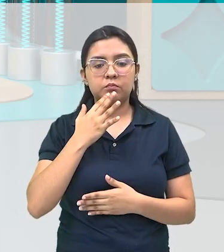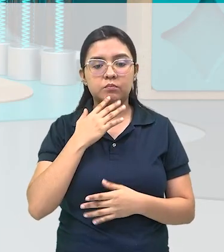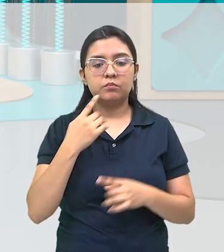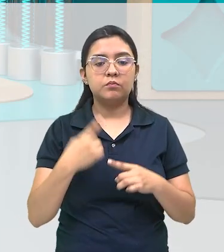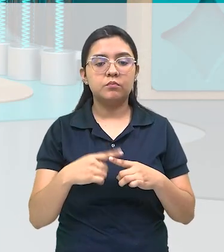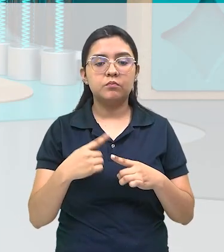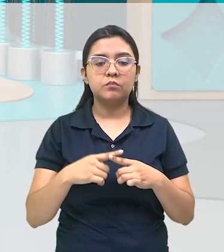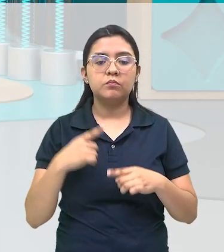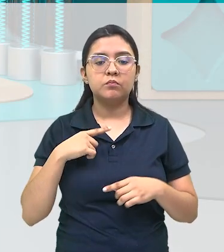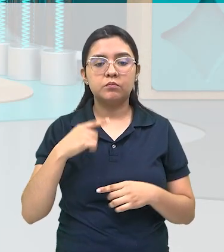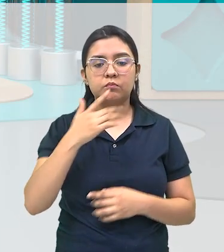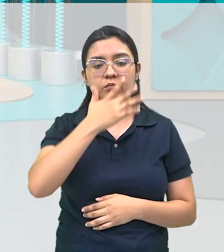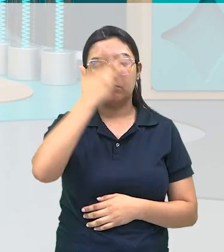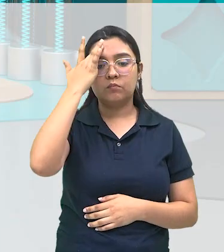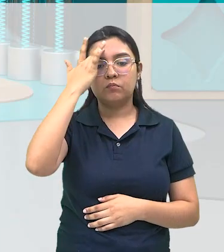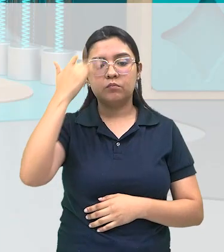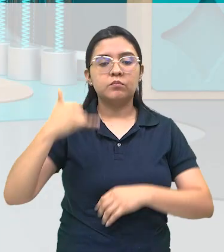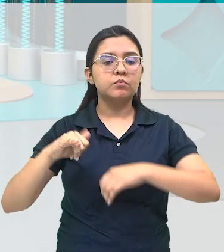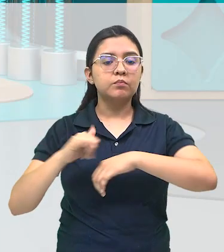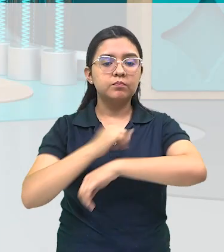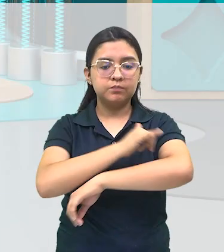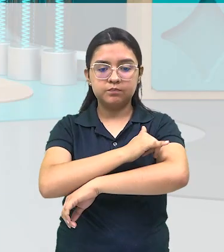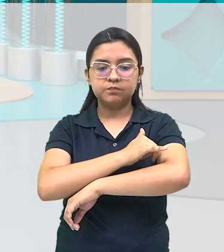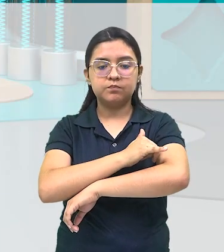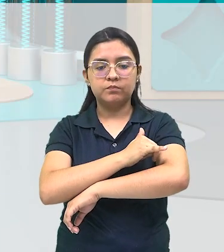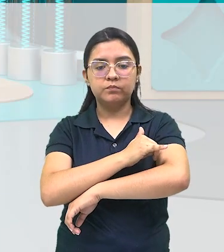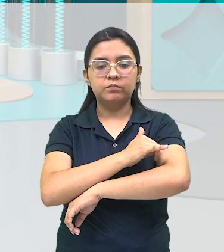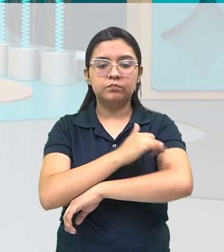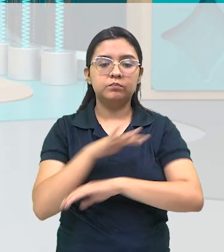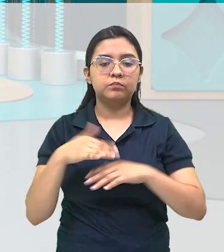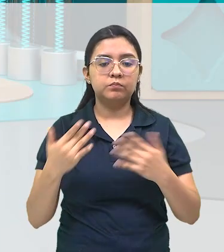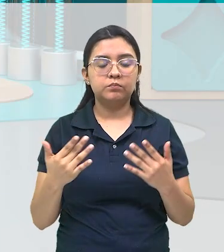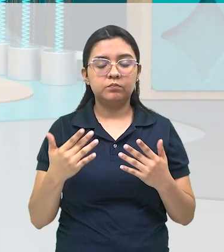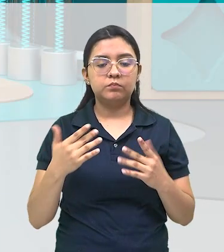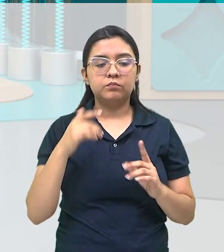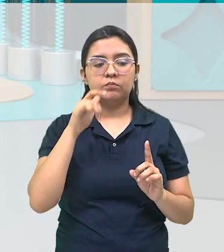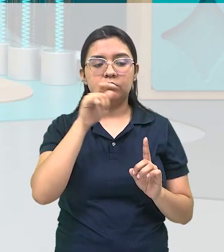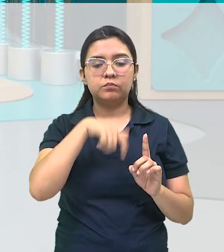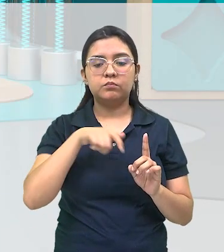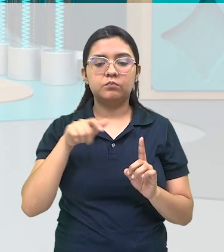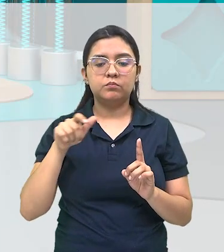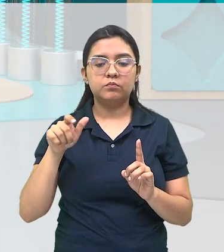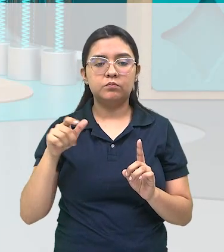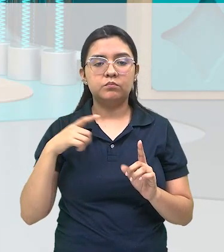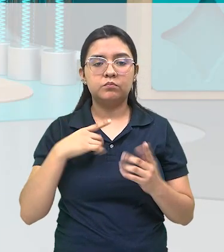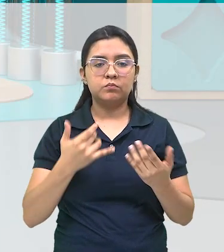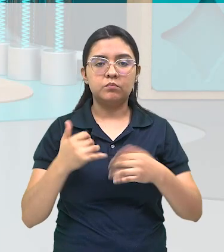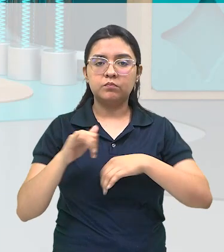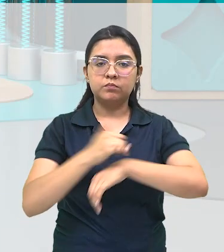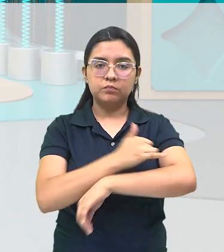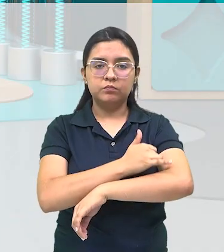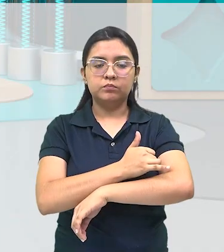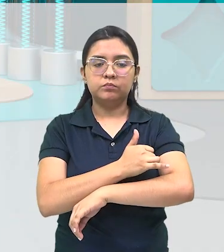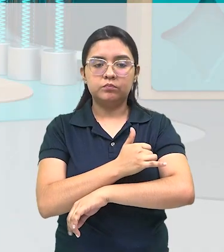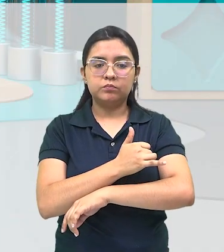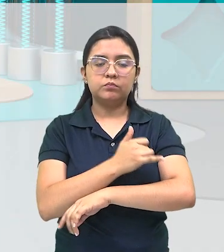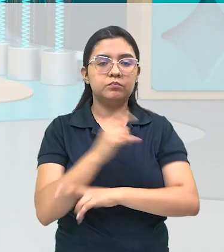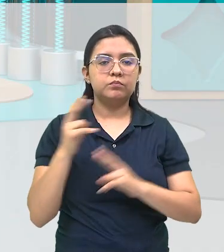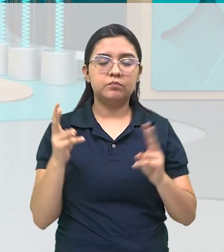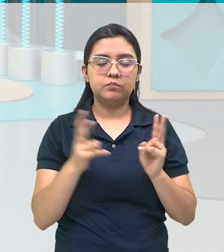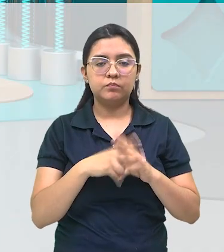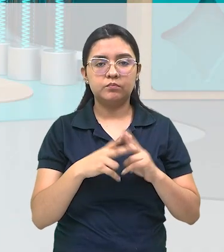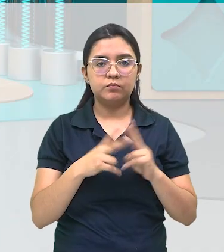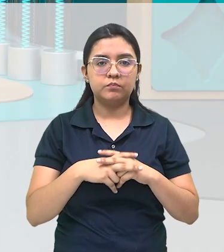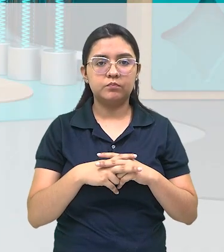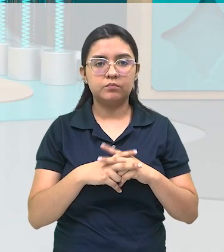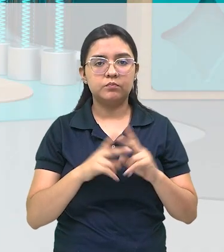volume corporal dos lutadores, né? Então, geralmente, se associa as pessoas obesas com lutadores de sumô,